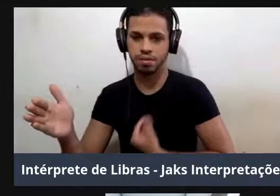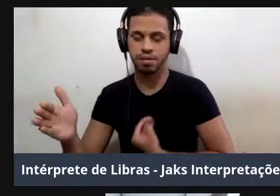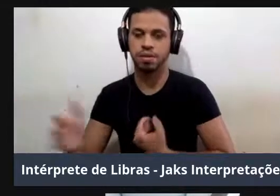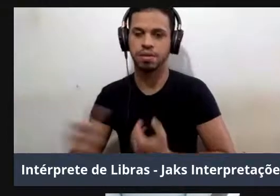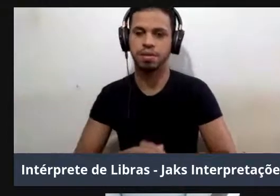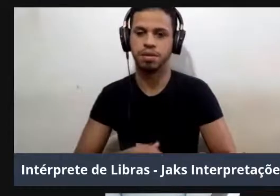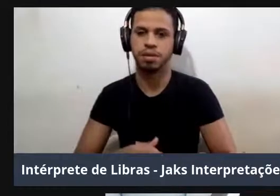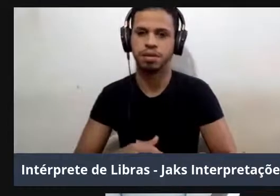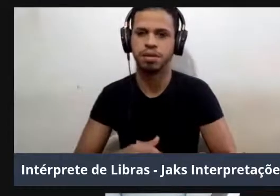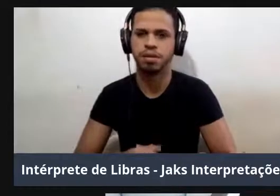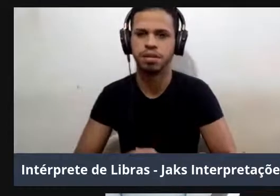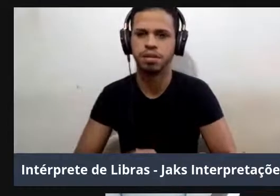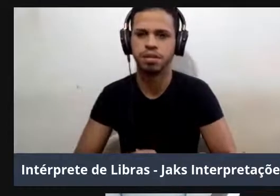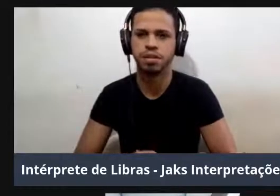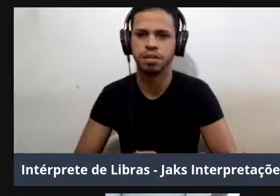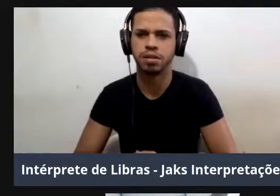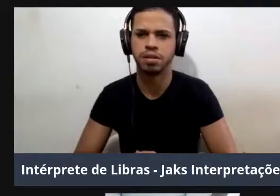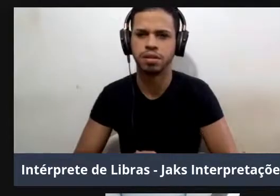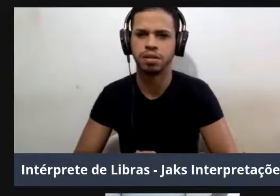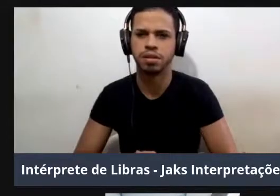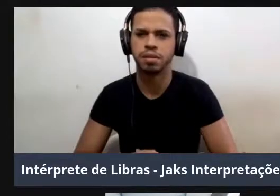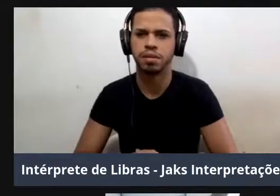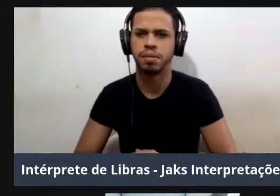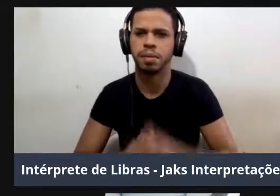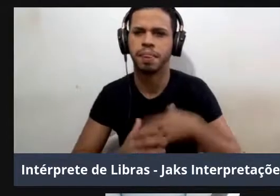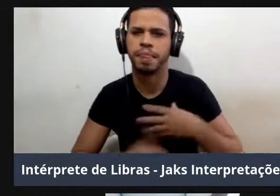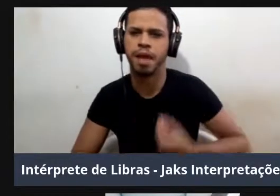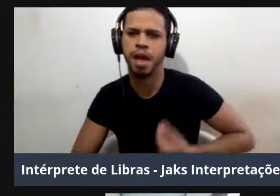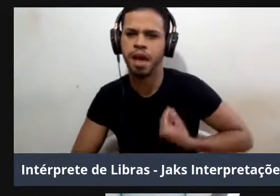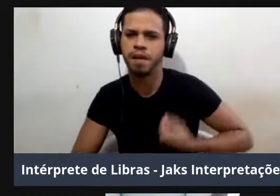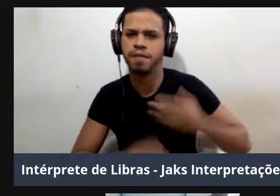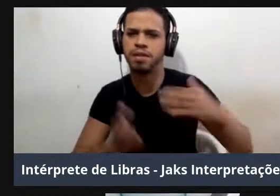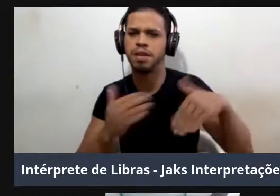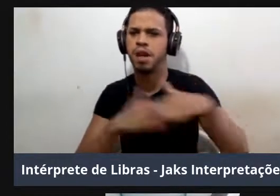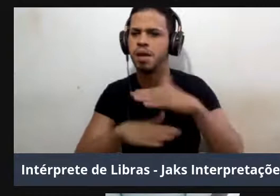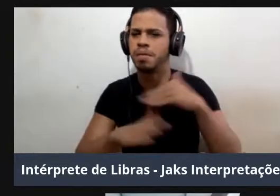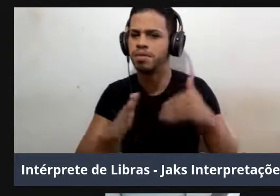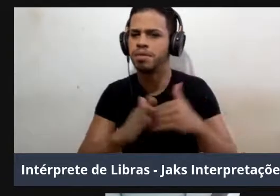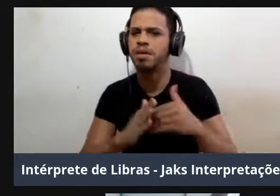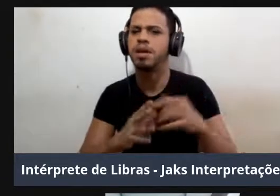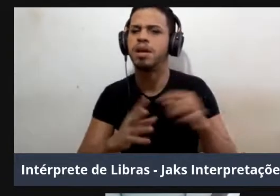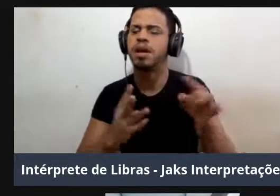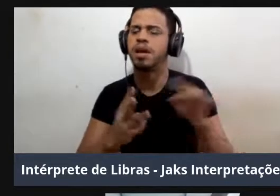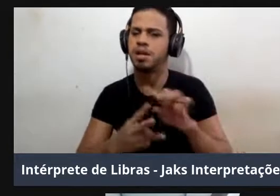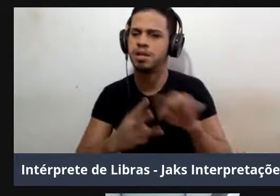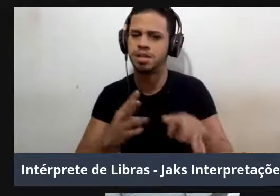espaço para todo mundo. Então, eles hoje reconhecem que